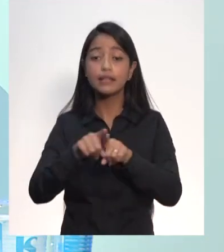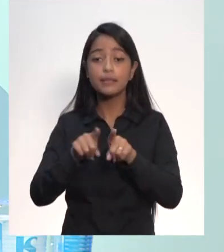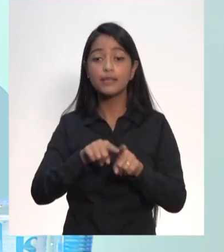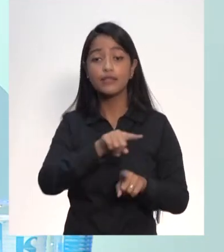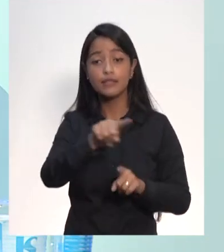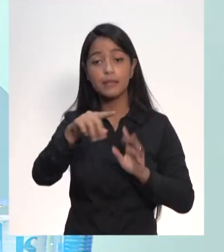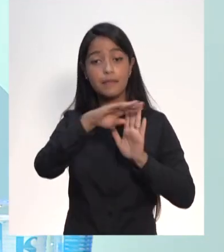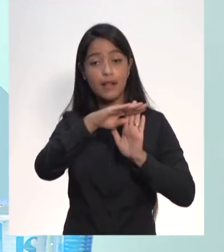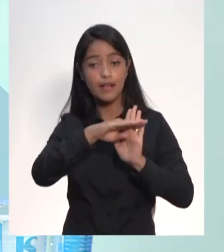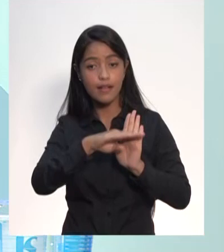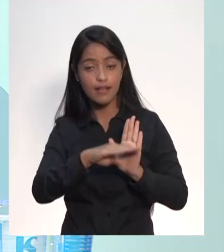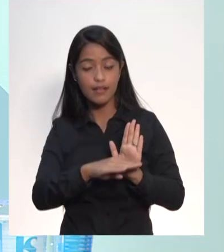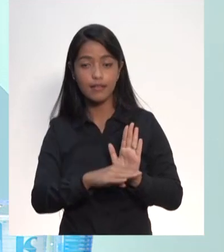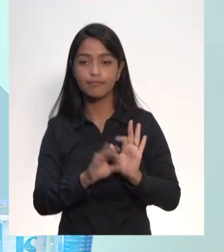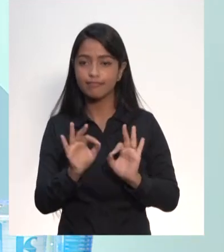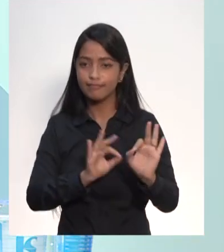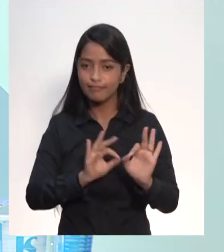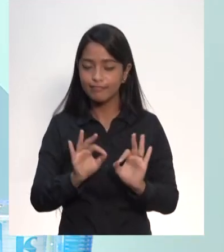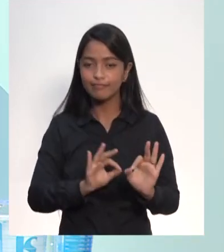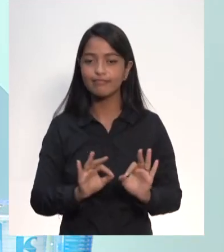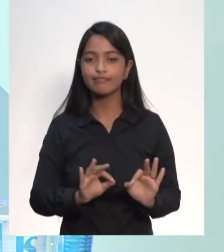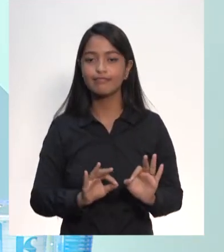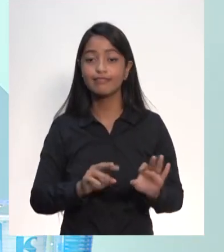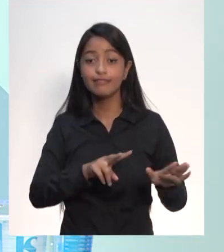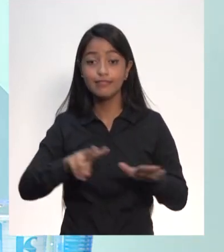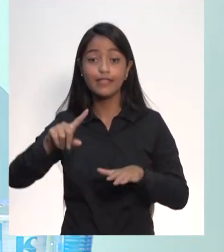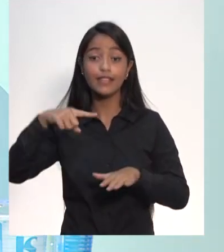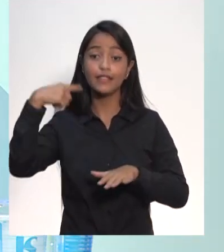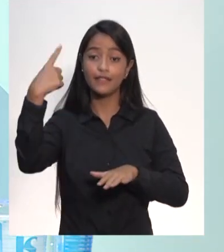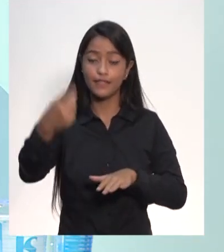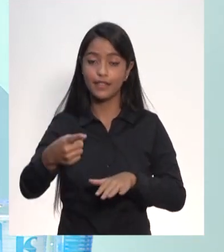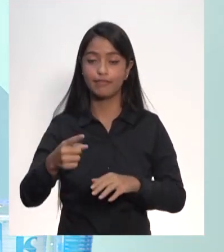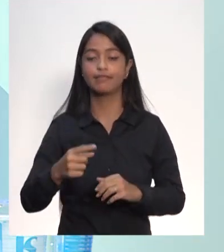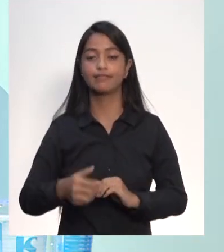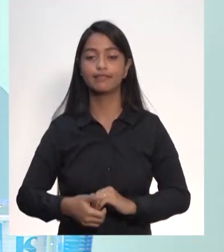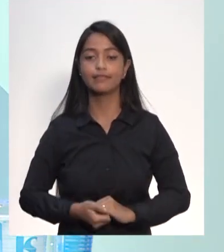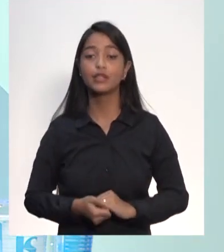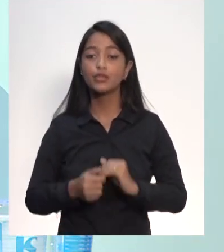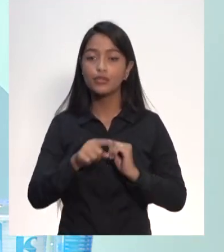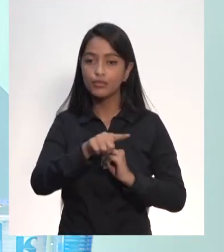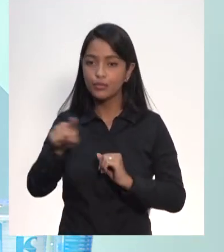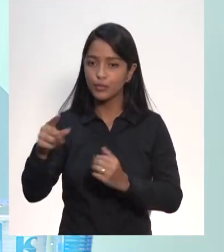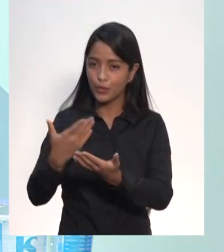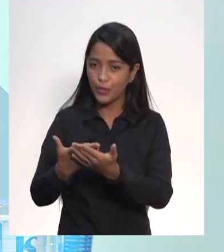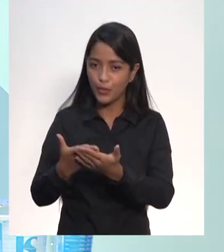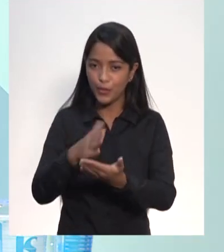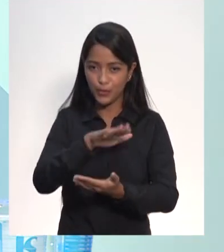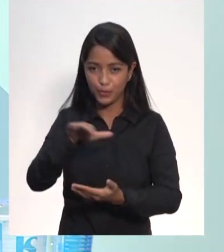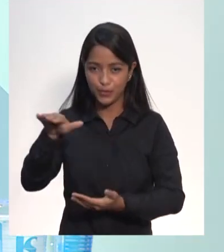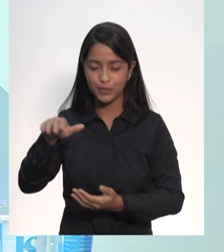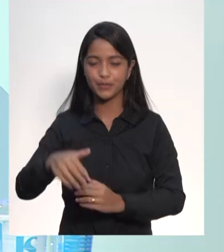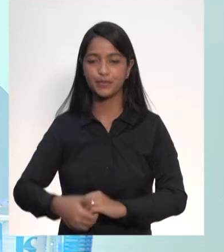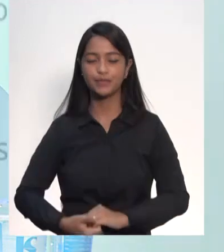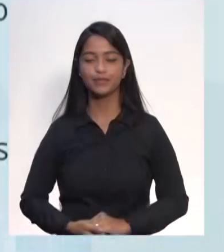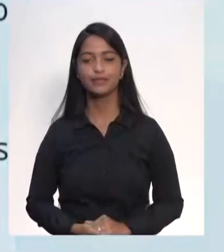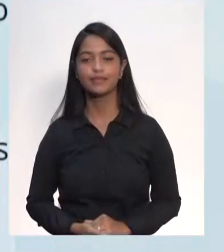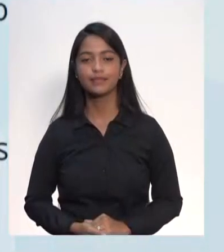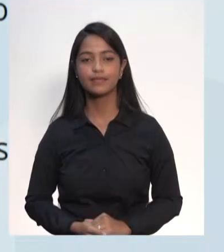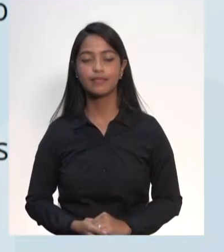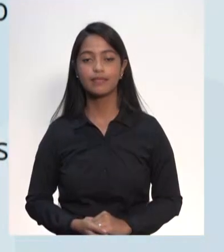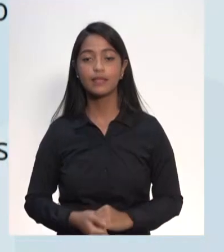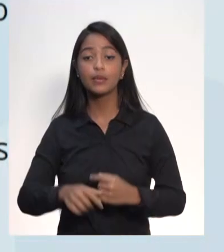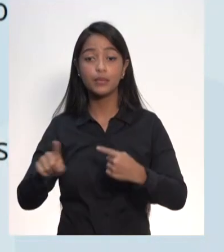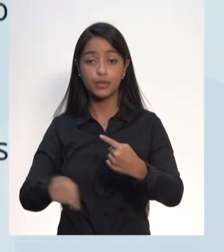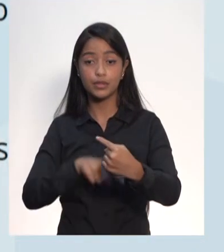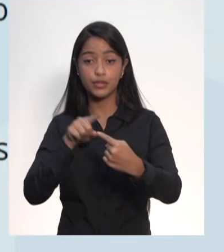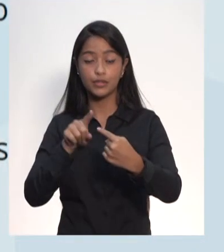vocês para a atuação a partir da semana que vem com os nossos estudantes. O segundo objetivo que